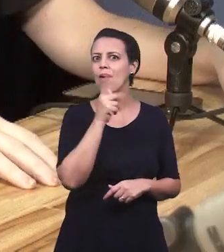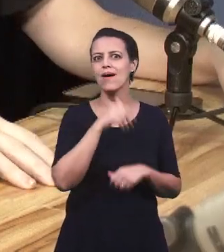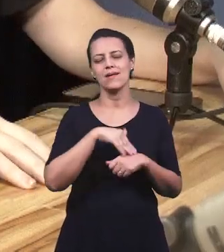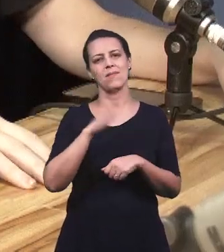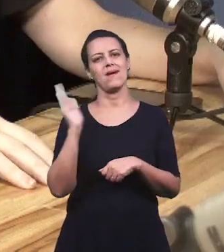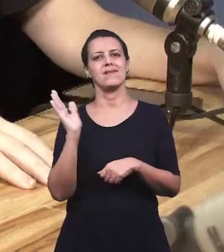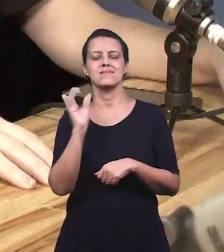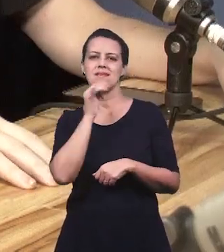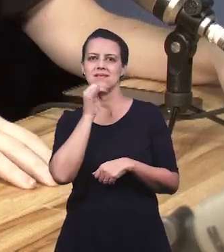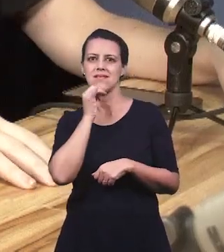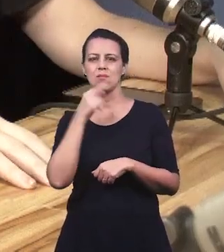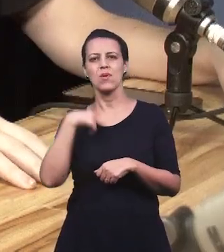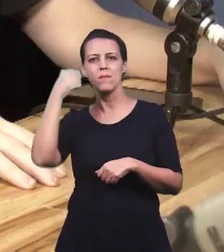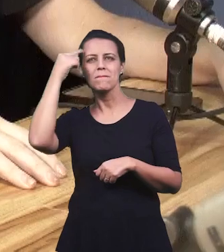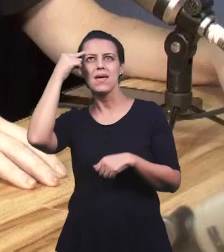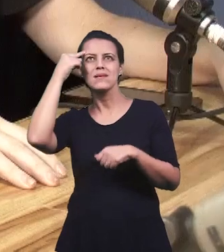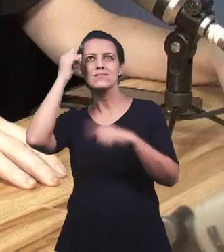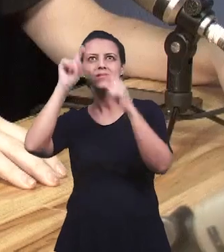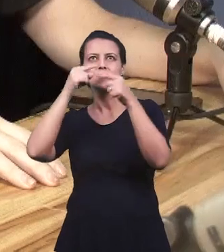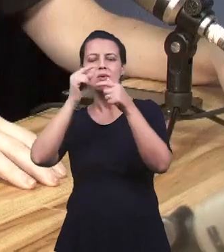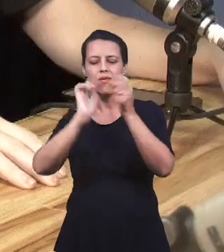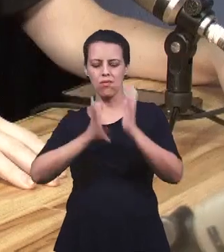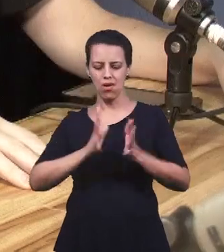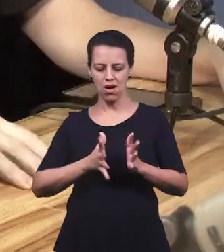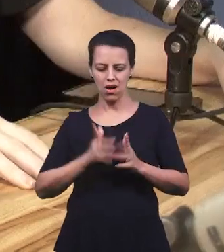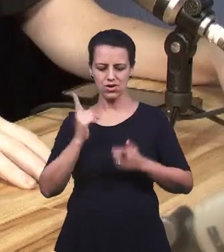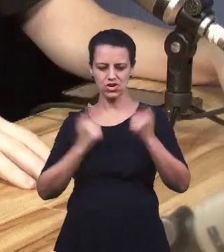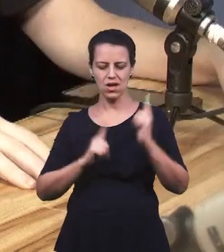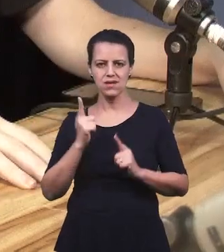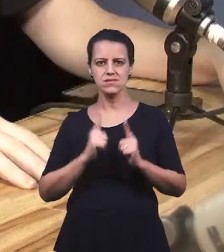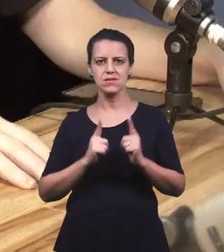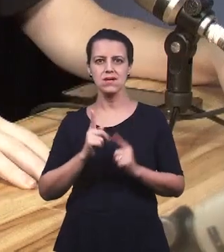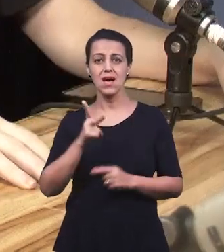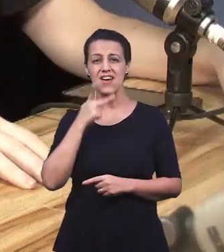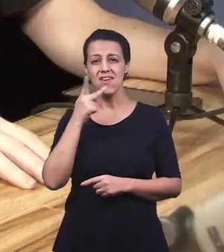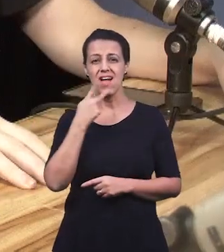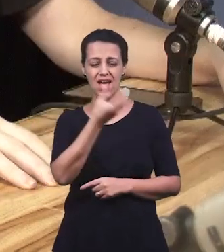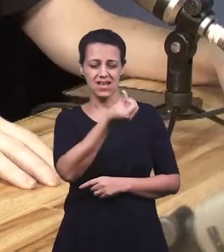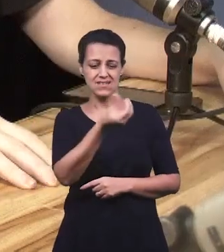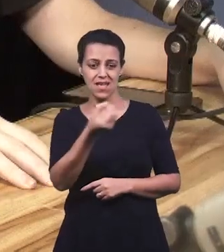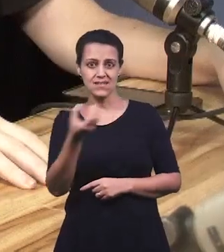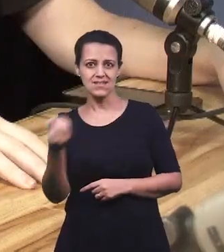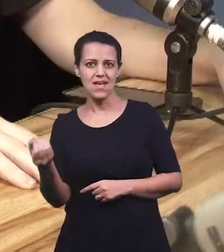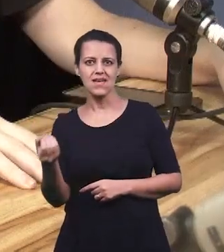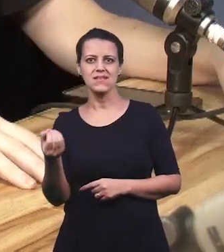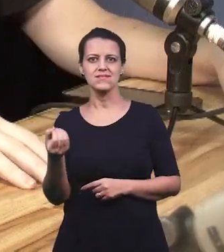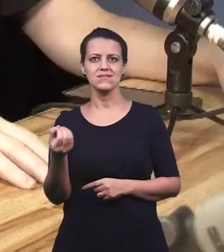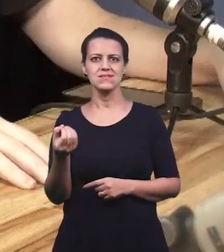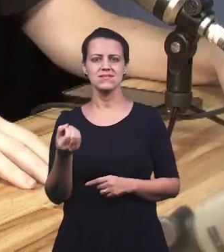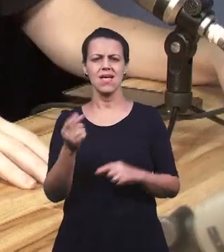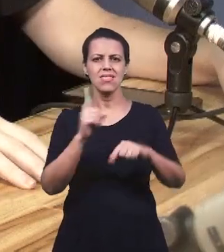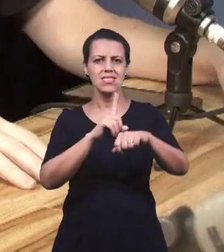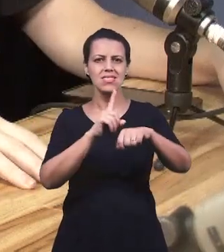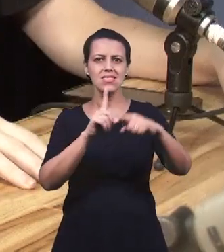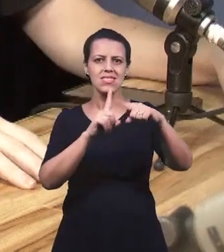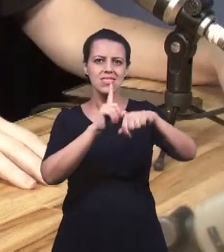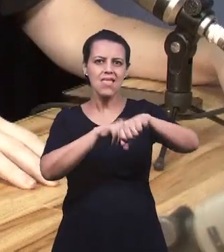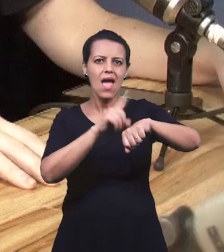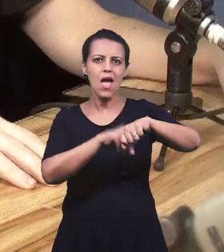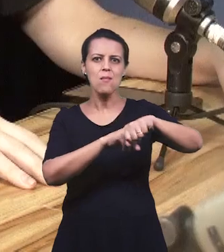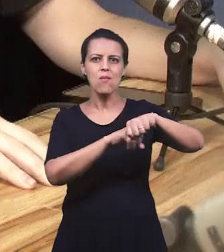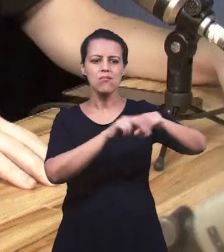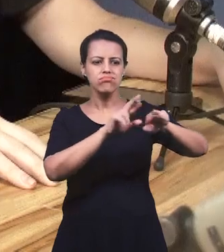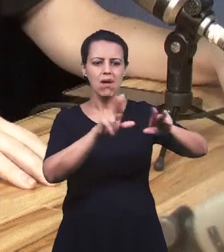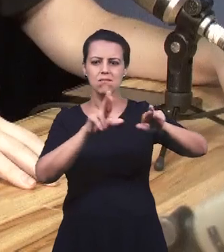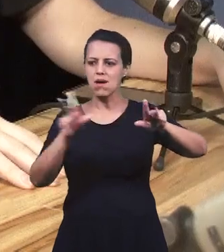que é o caso da Libras. O meu falar, eu penso e falo 600 milissegundos. Reparo que todos eles têm tempos diferentes, mas